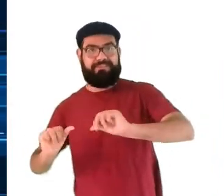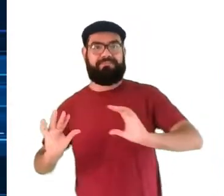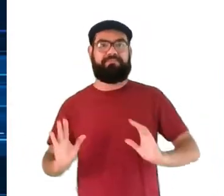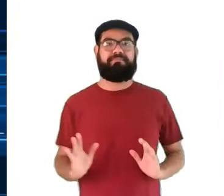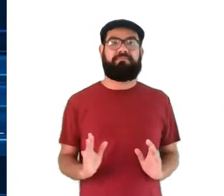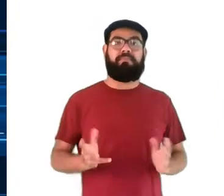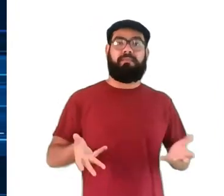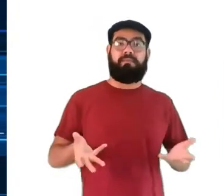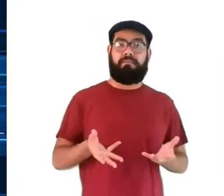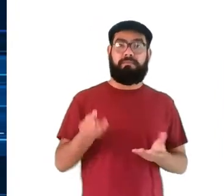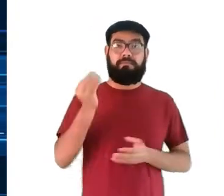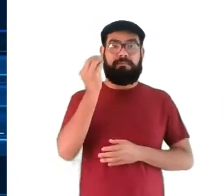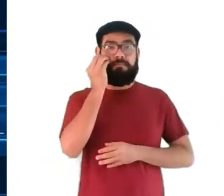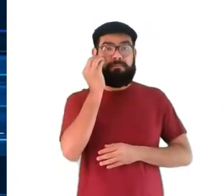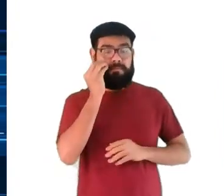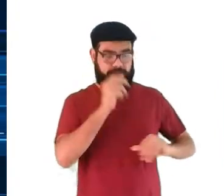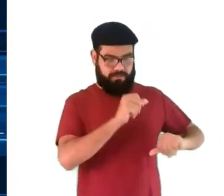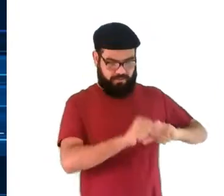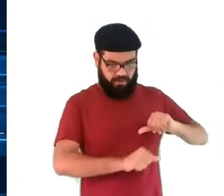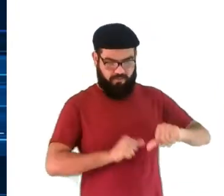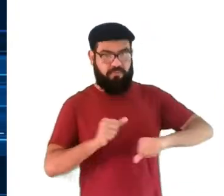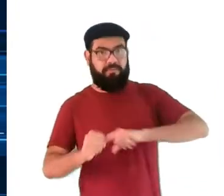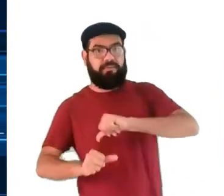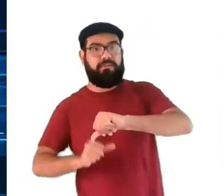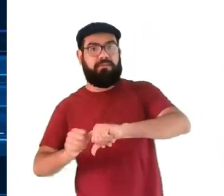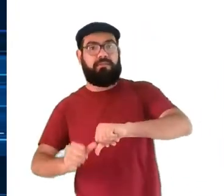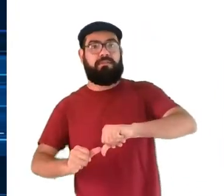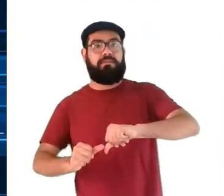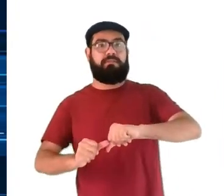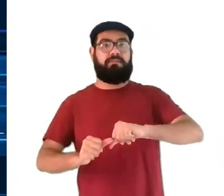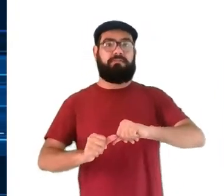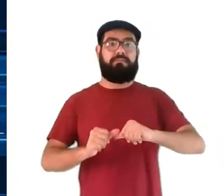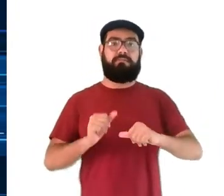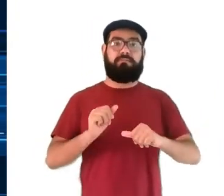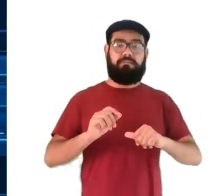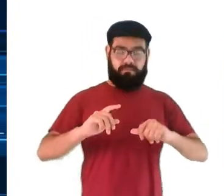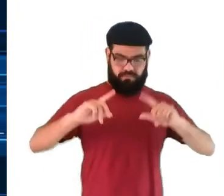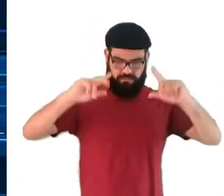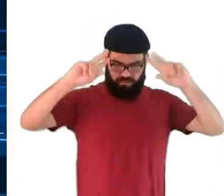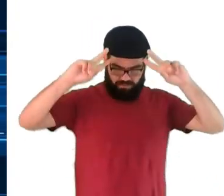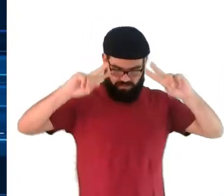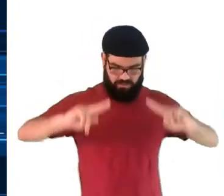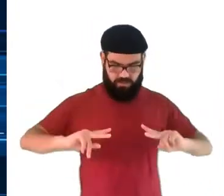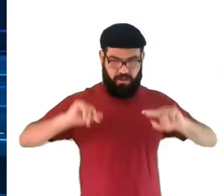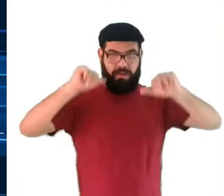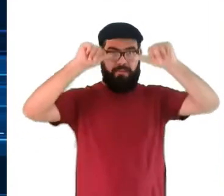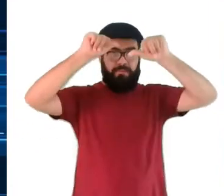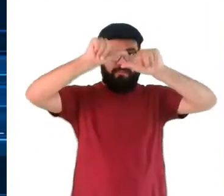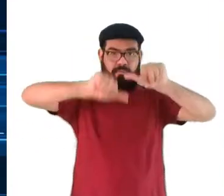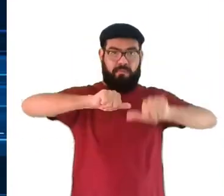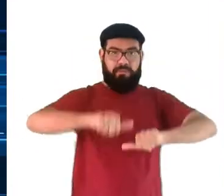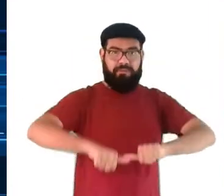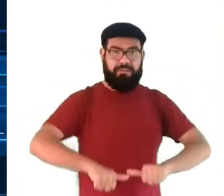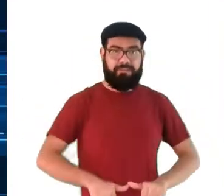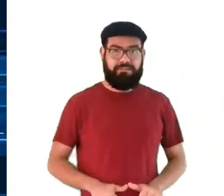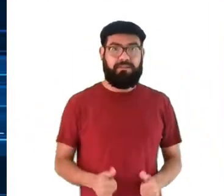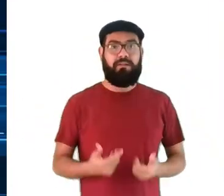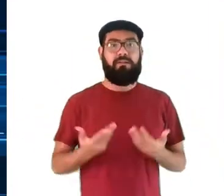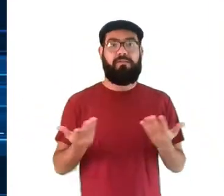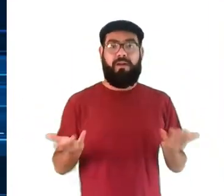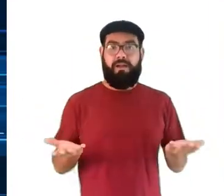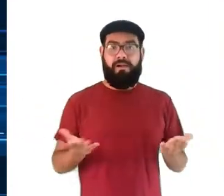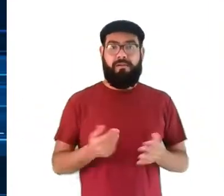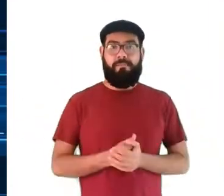essas transformações, né, que representam as mudanças na adolescência, vamos ver quais são elas. Muito bem,